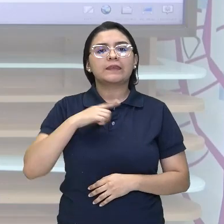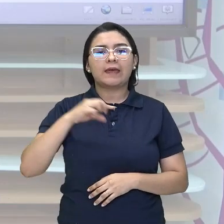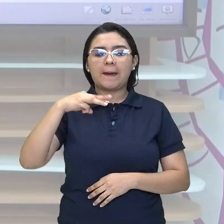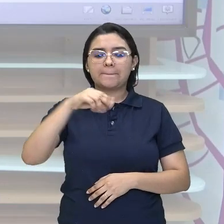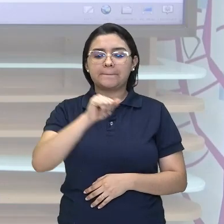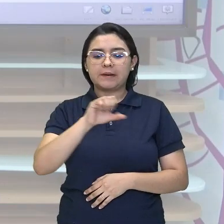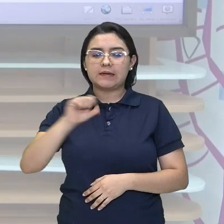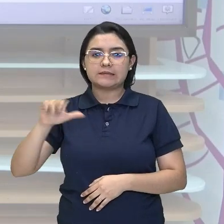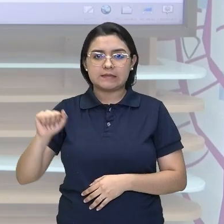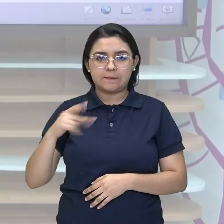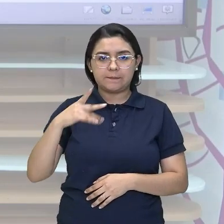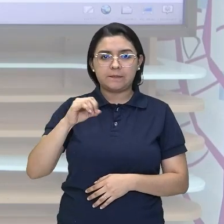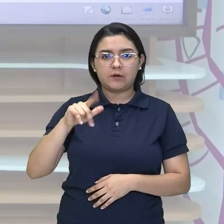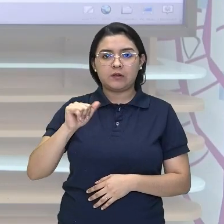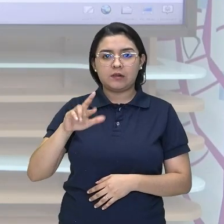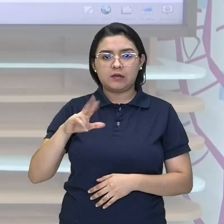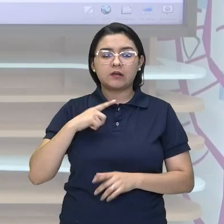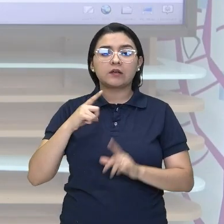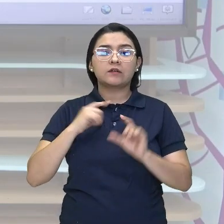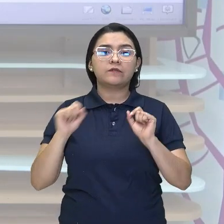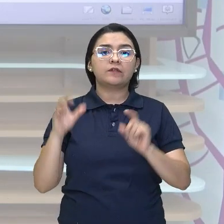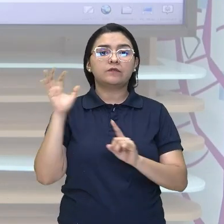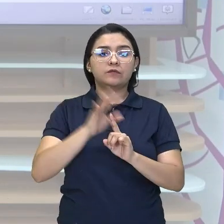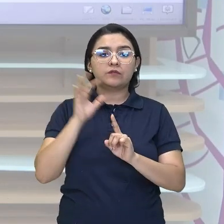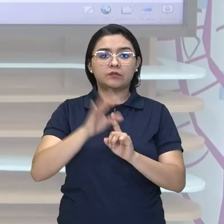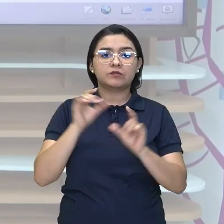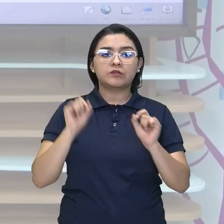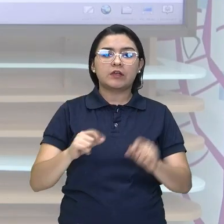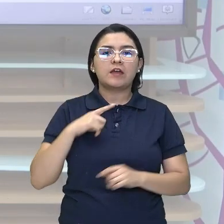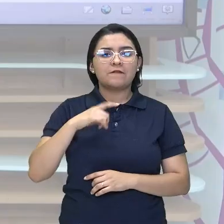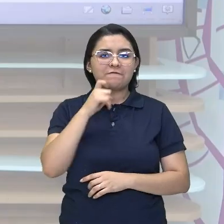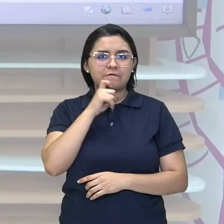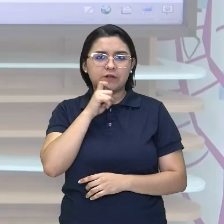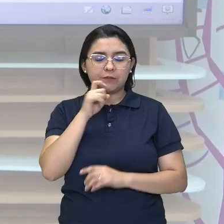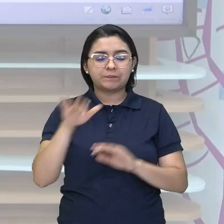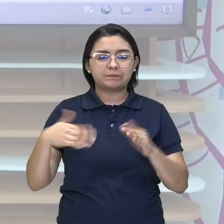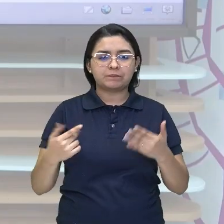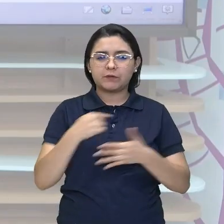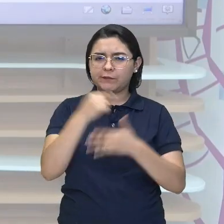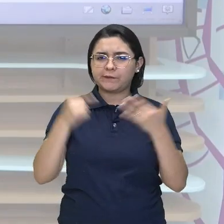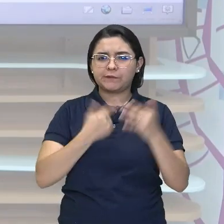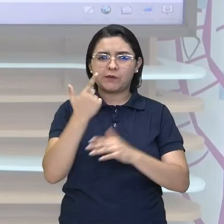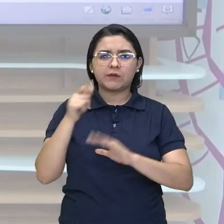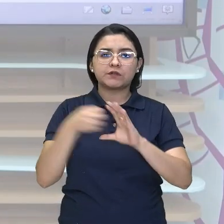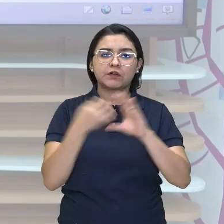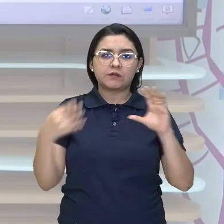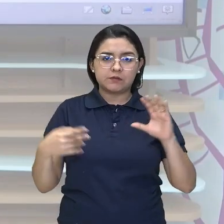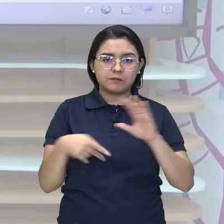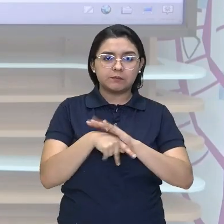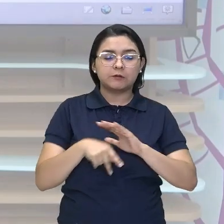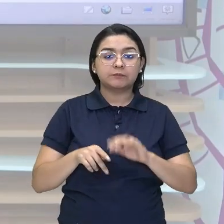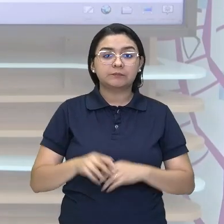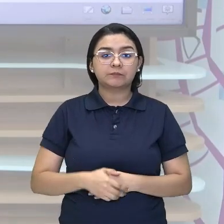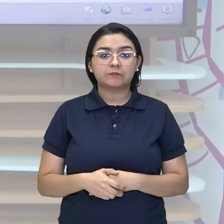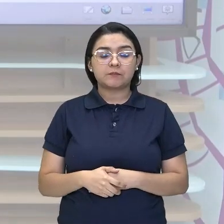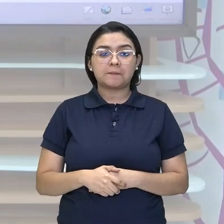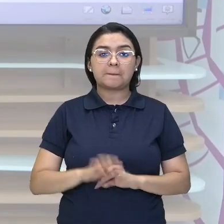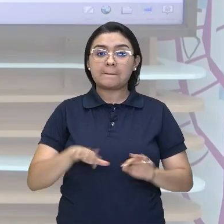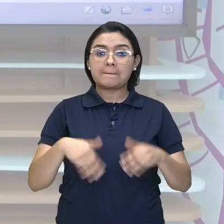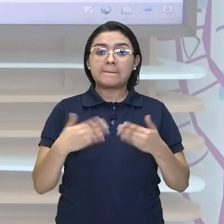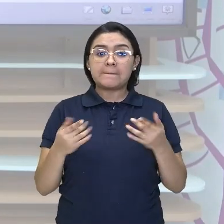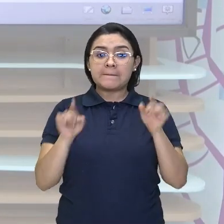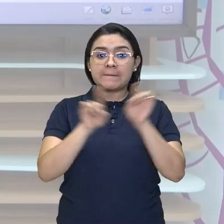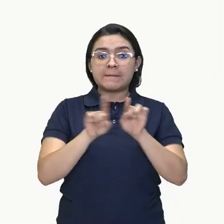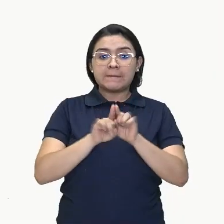que vai influenciar no fenômeno que nós chamamos de friagem, entre outras características que vão influenciar. E aí nós